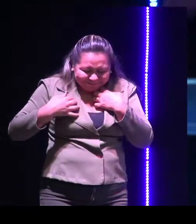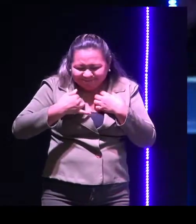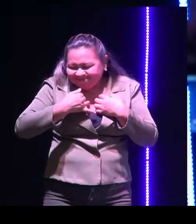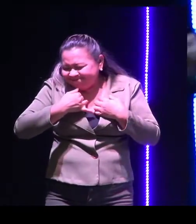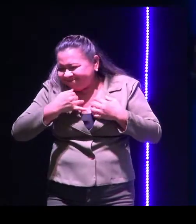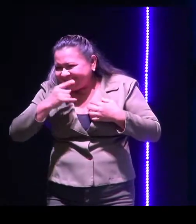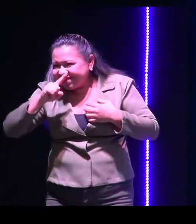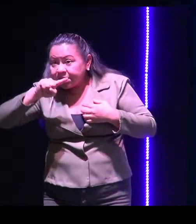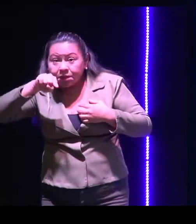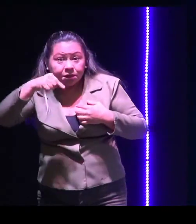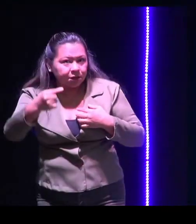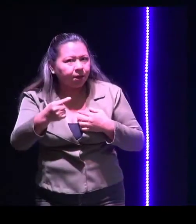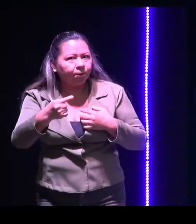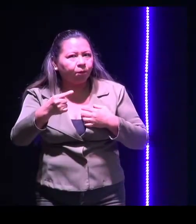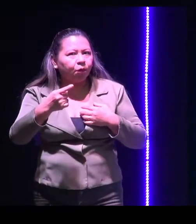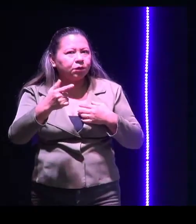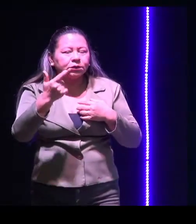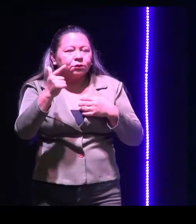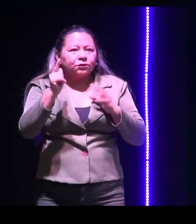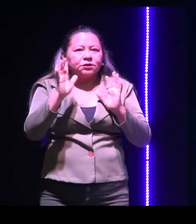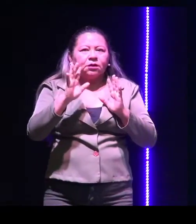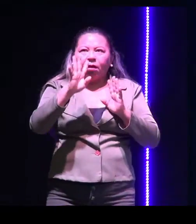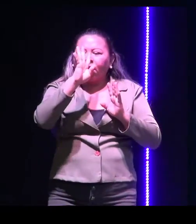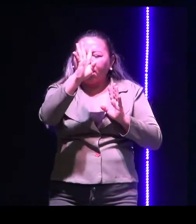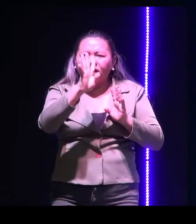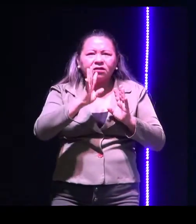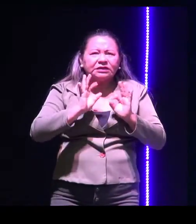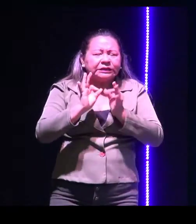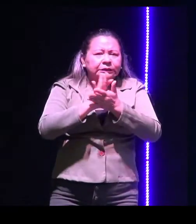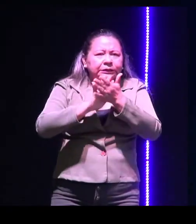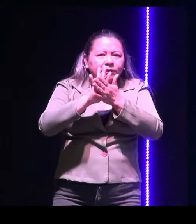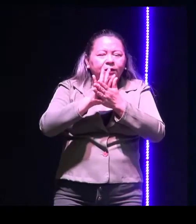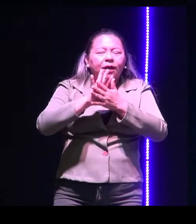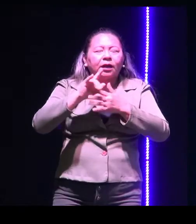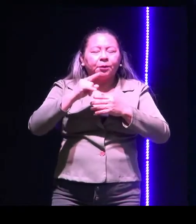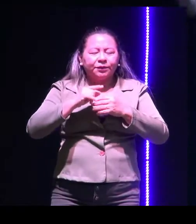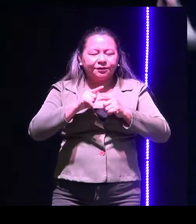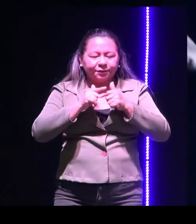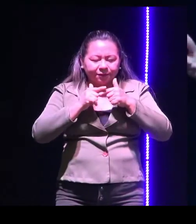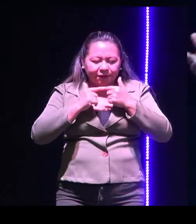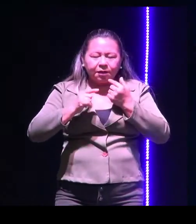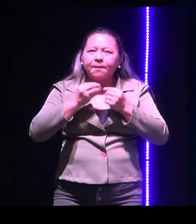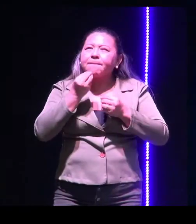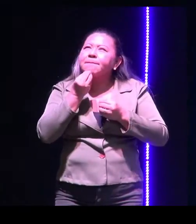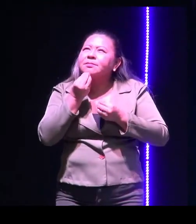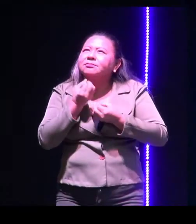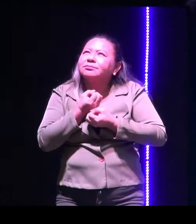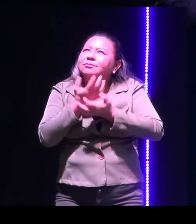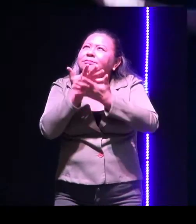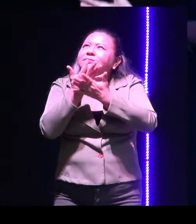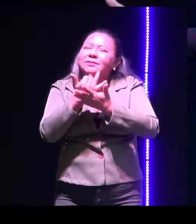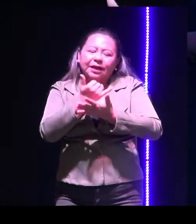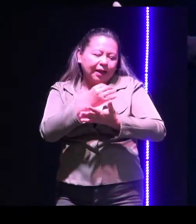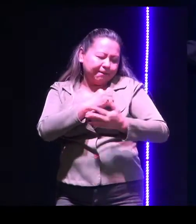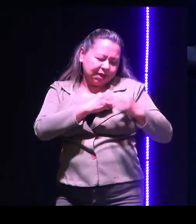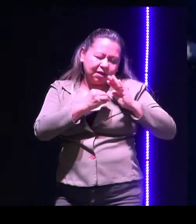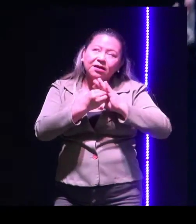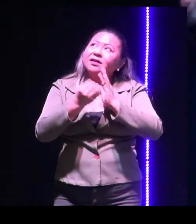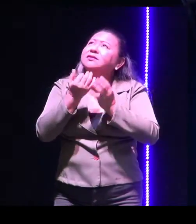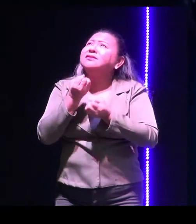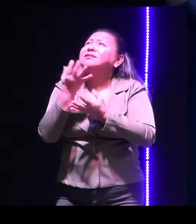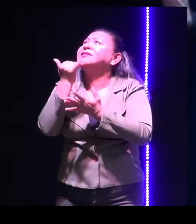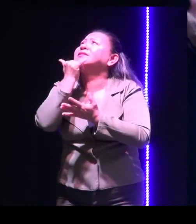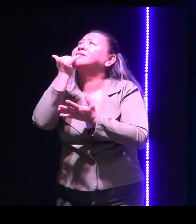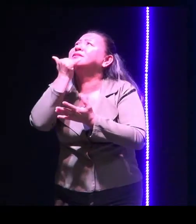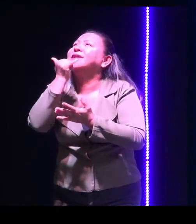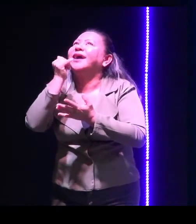a partir do momento que não existia mais uma acusação sobre a vida dele, aí ele voltou a sorrir novamente. Aí ele teve alegria novamente.